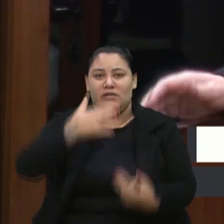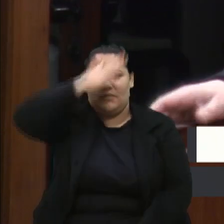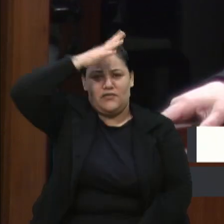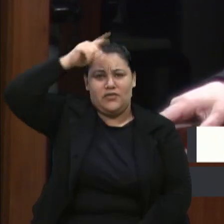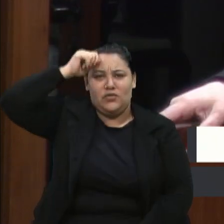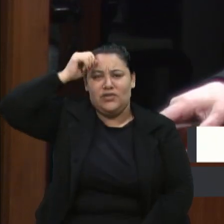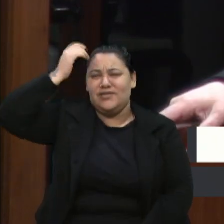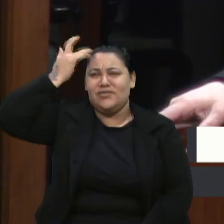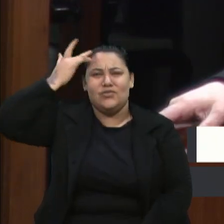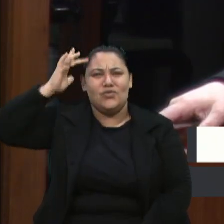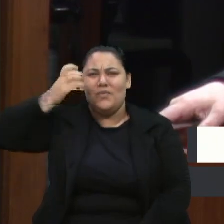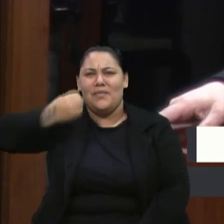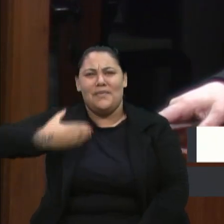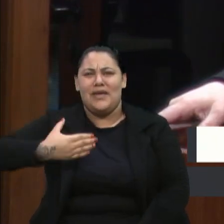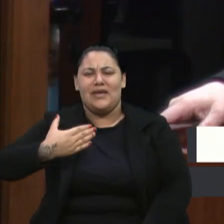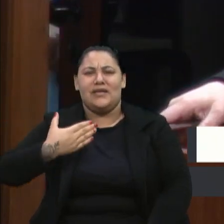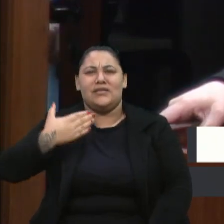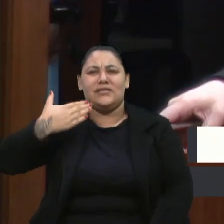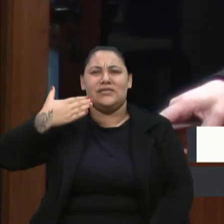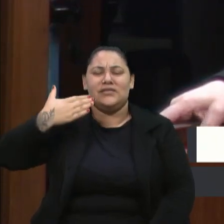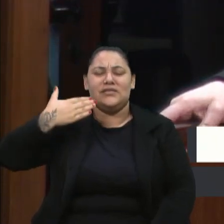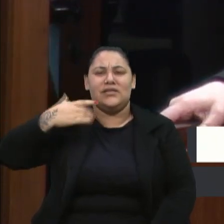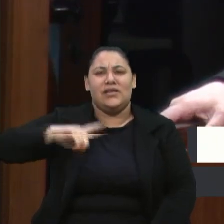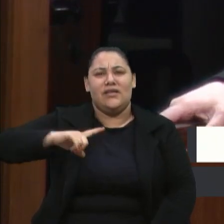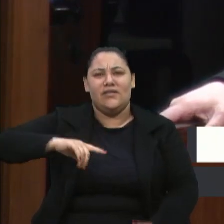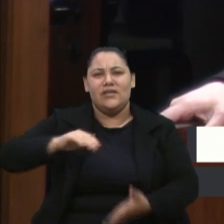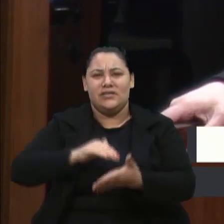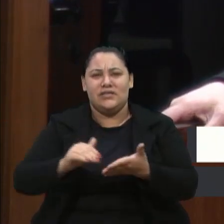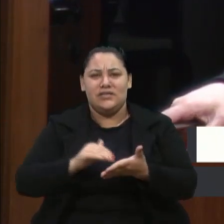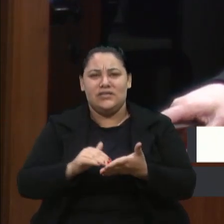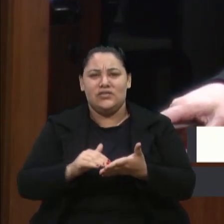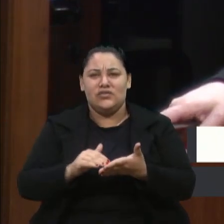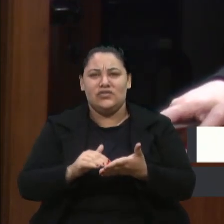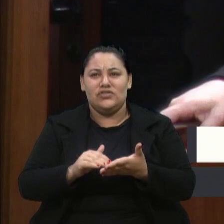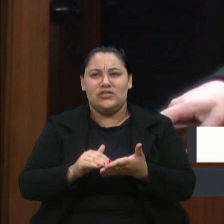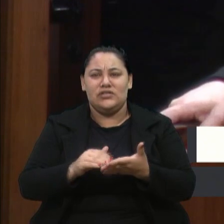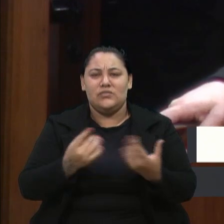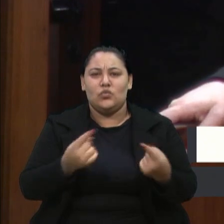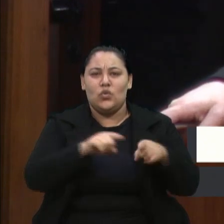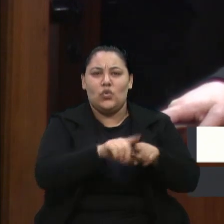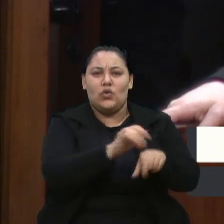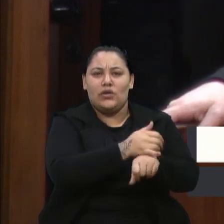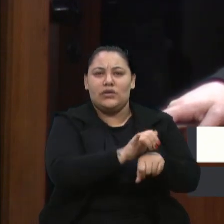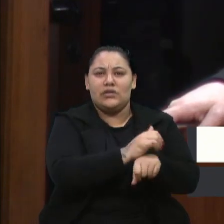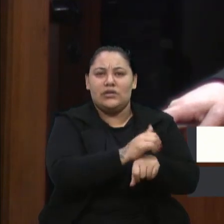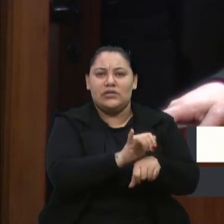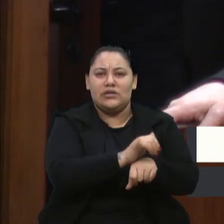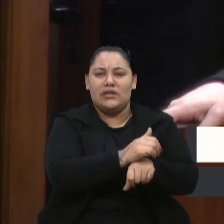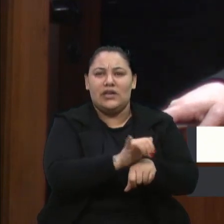fiquei sabendo pela imprensa, onde o secretário de Parcerias Estratégicas, o